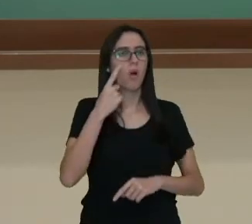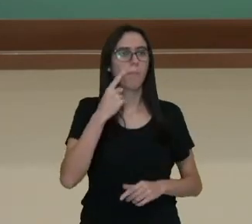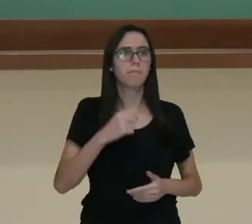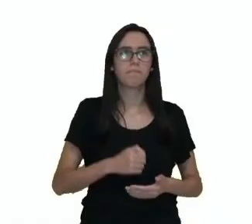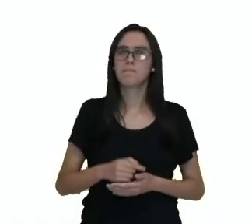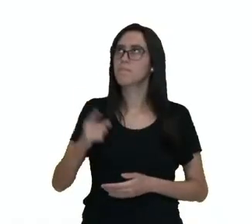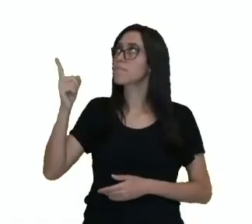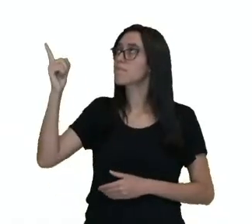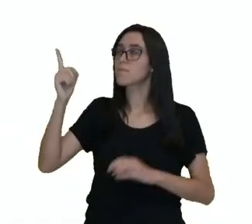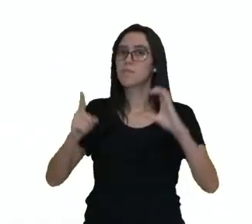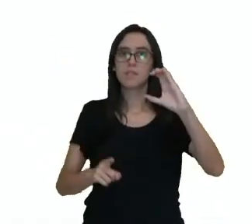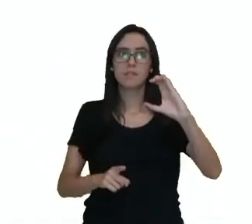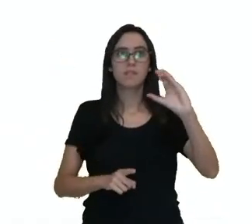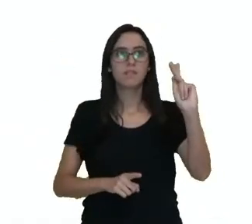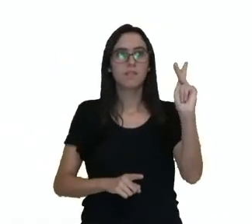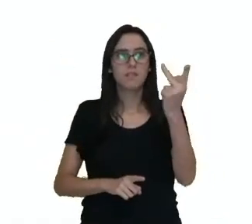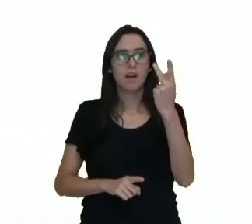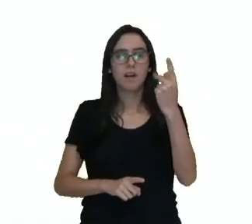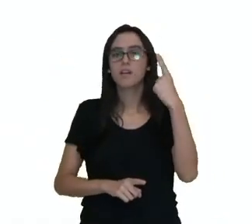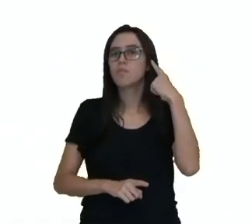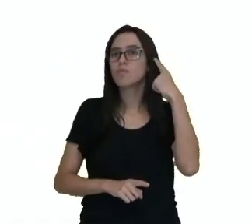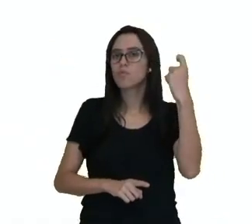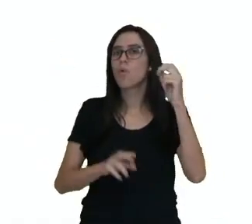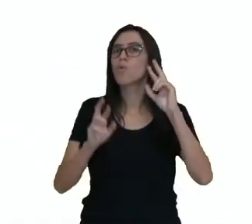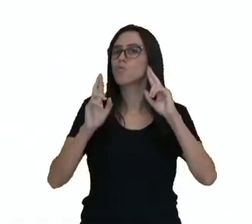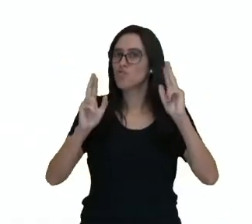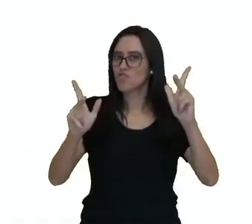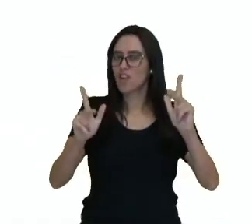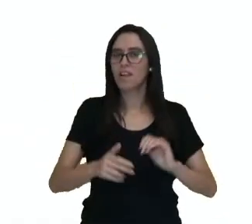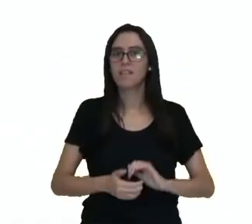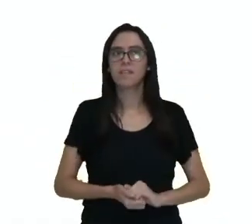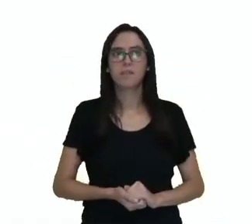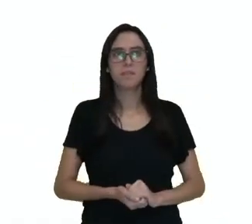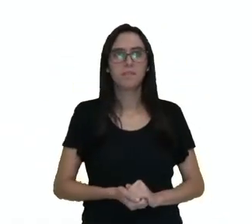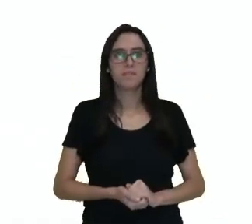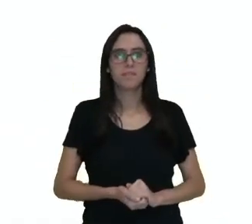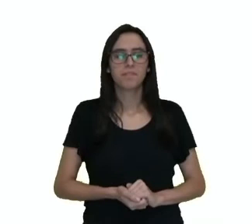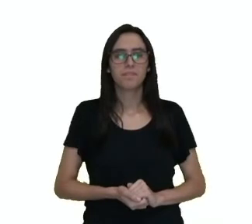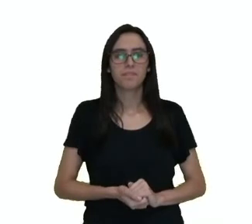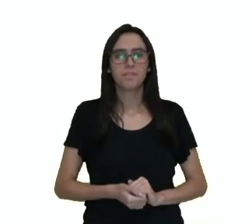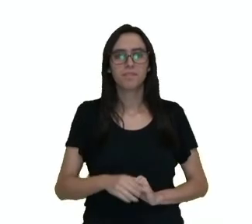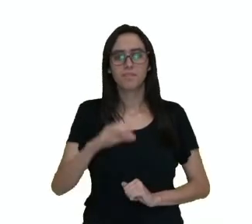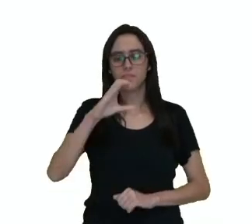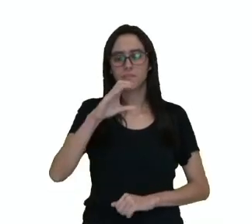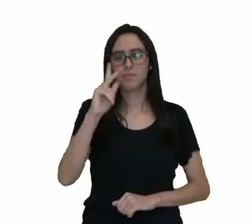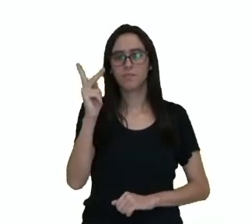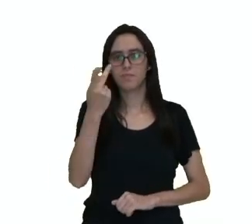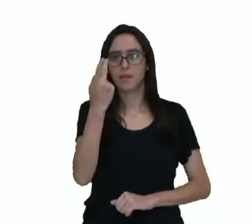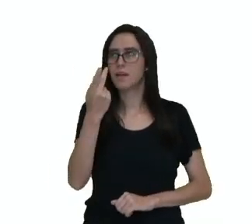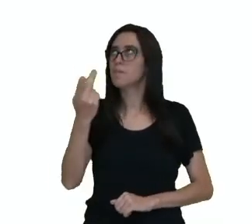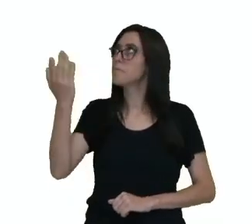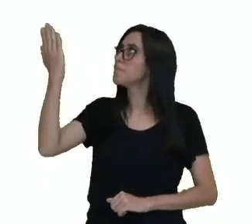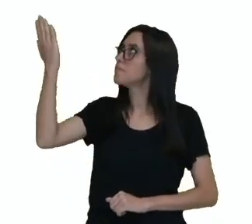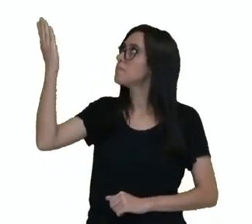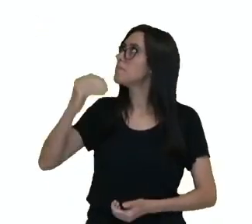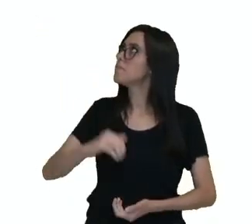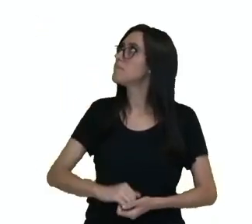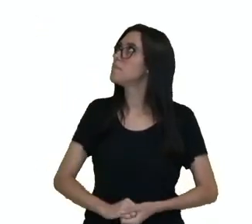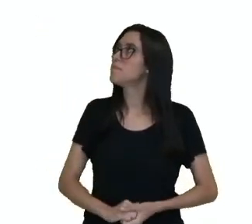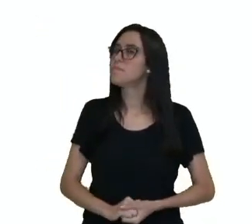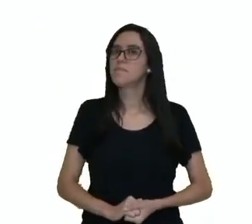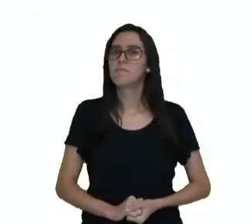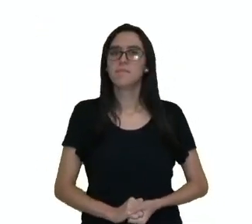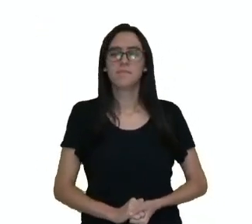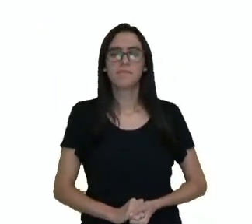CH, esse tchá. Ó, chaleco. Cachorro. Então, tchá, tchê, tchi, tchô, tchu,